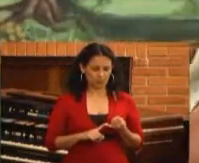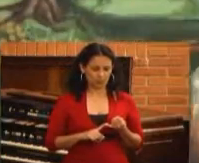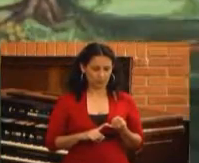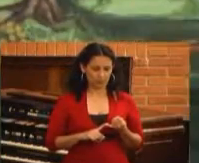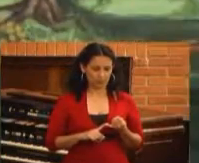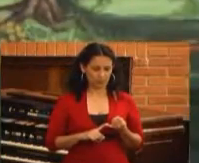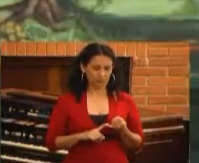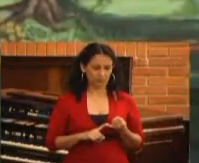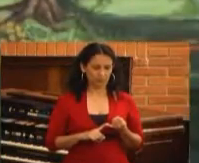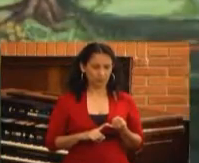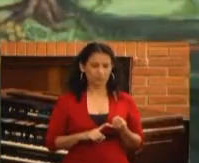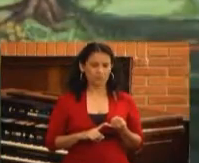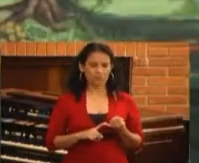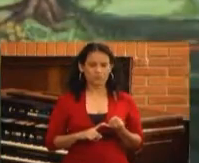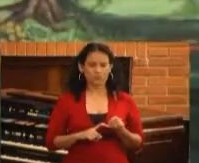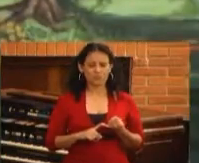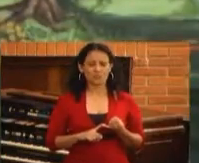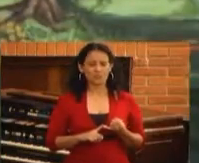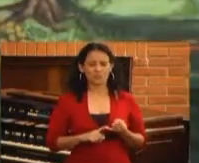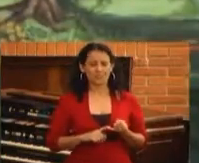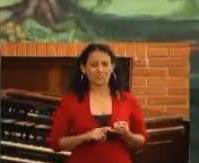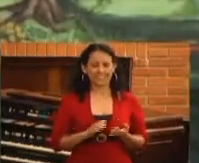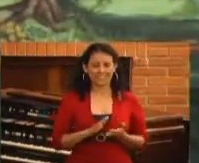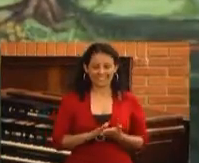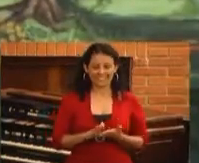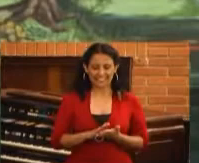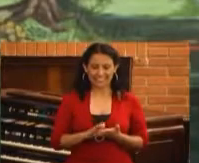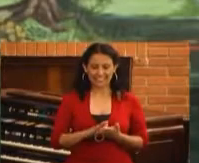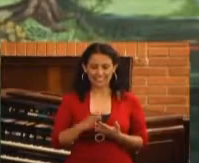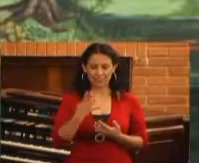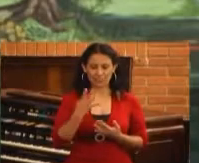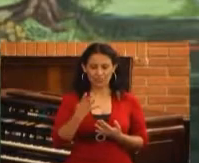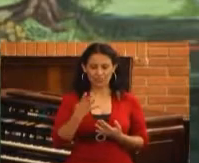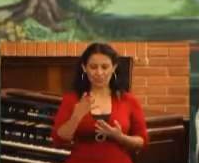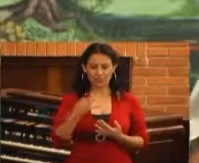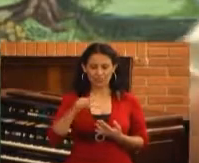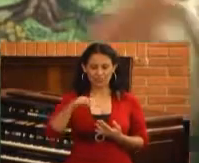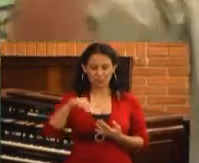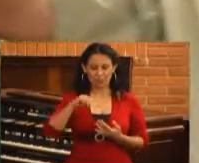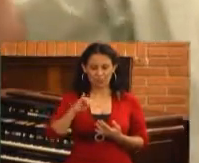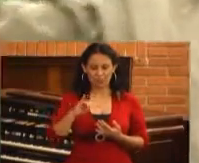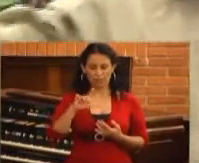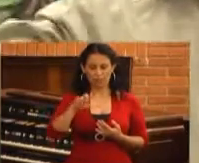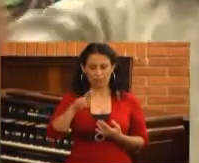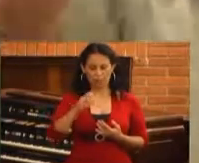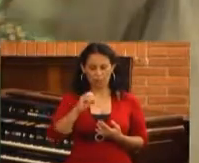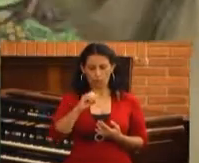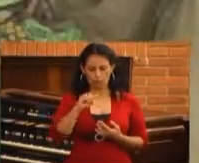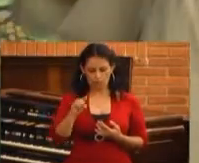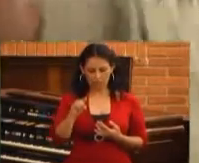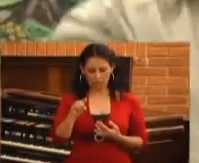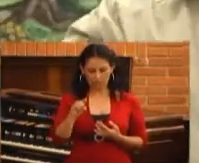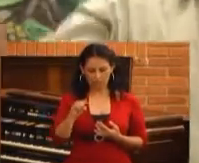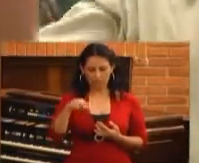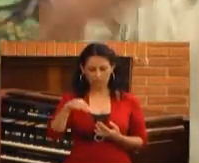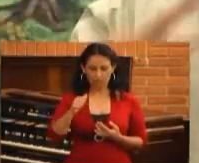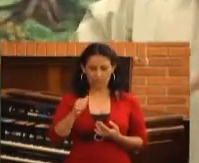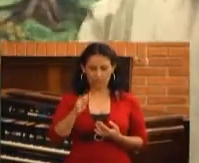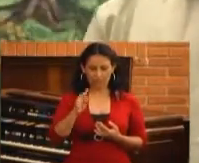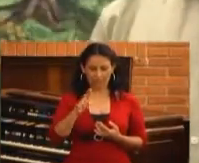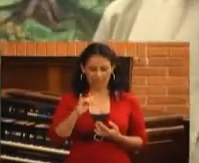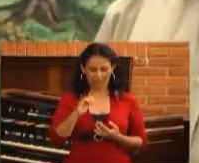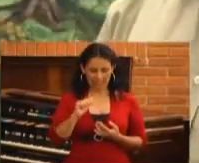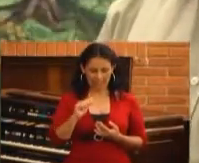cada segundo 4 milhões de toneladas de matéria em energia. Transforma